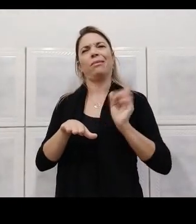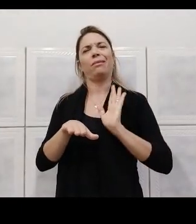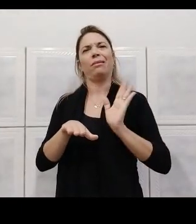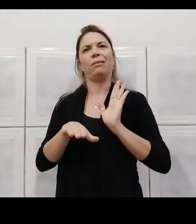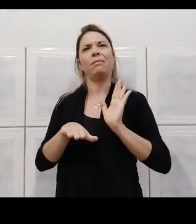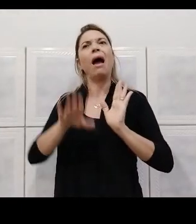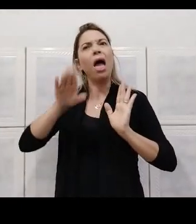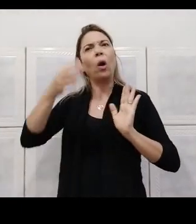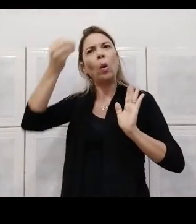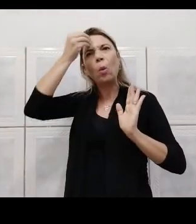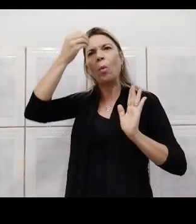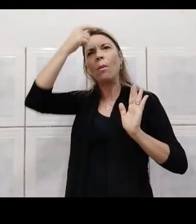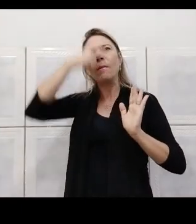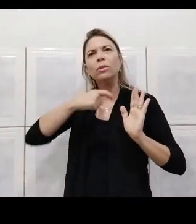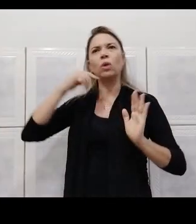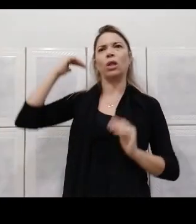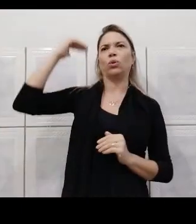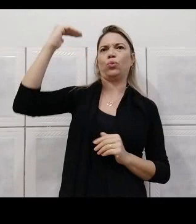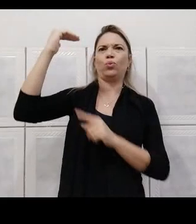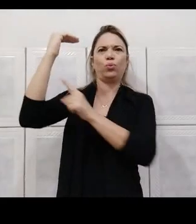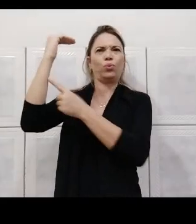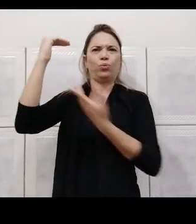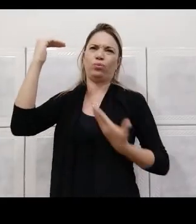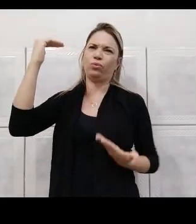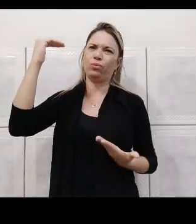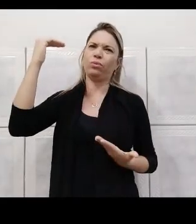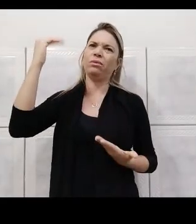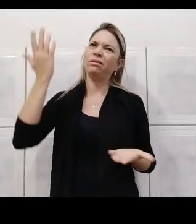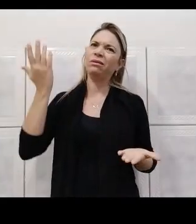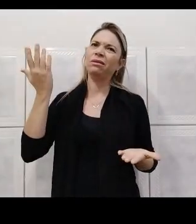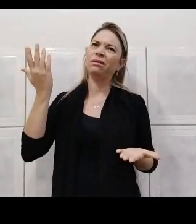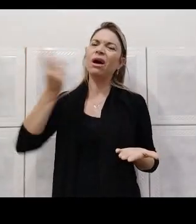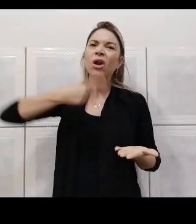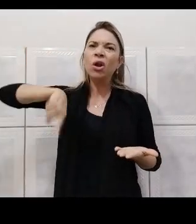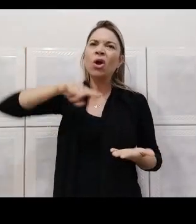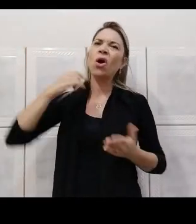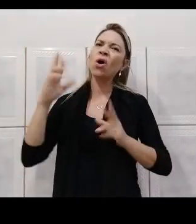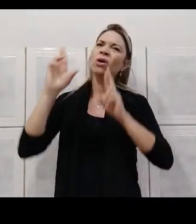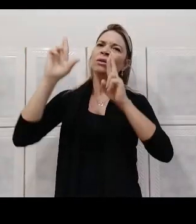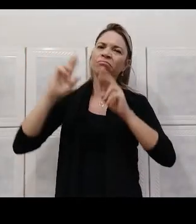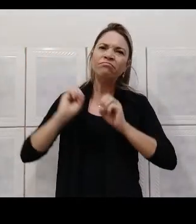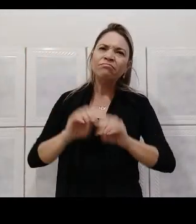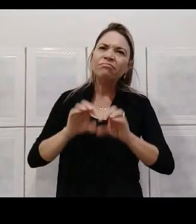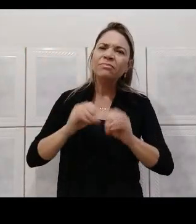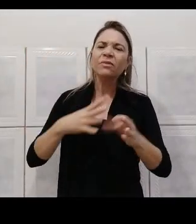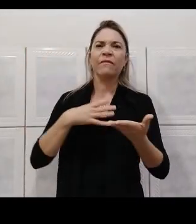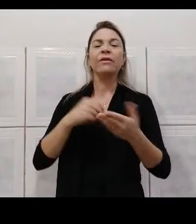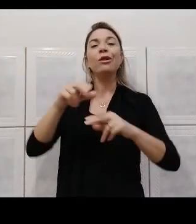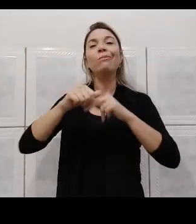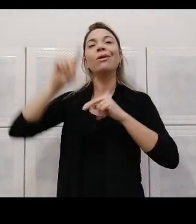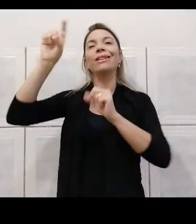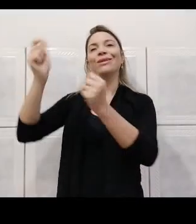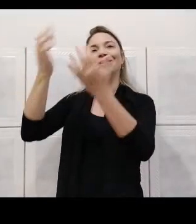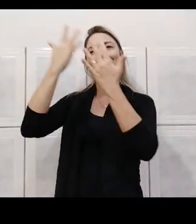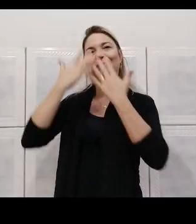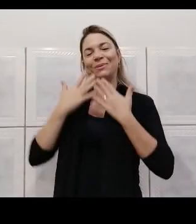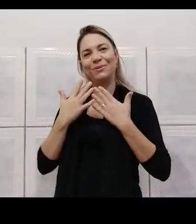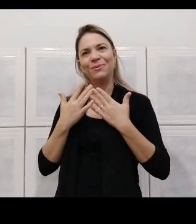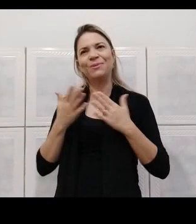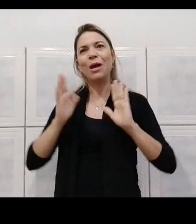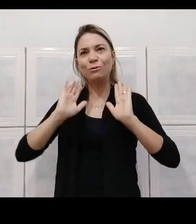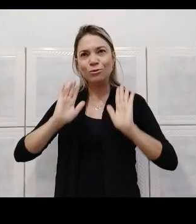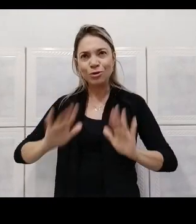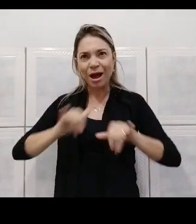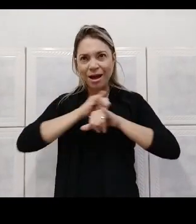vida nos fala de uma grande bênção vinda das mãos de Deus. Eu já mencionei para a igreja em